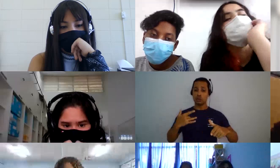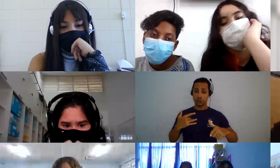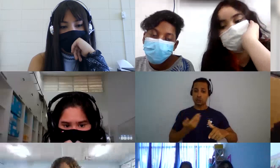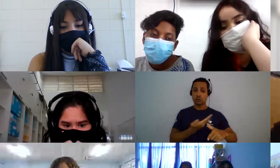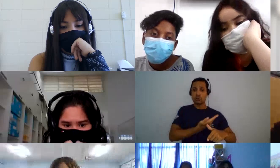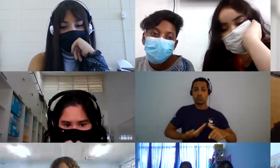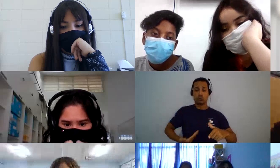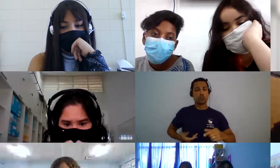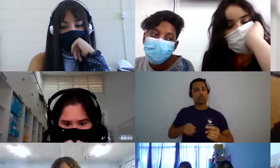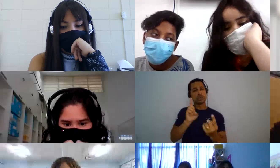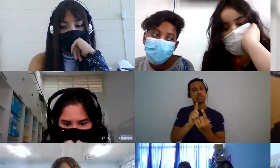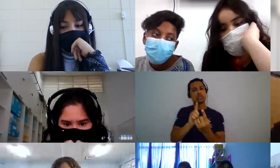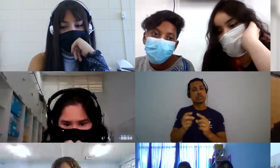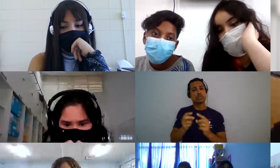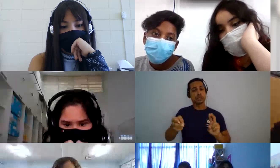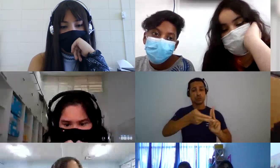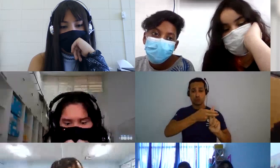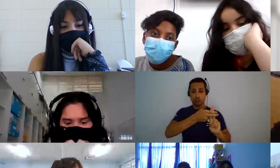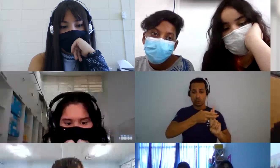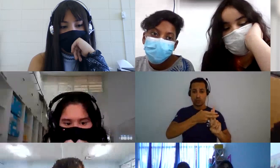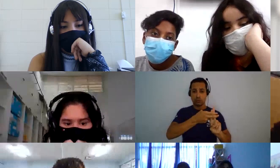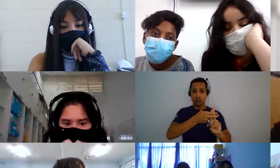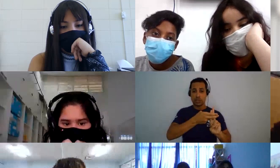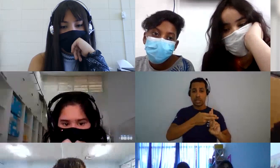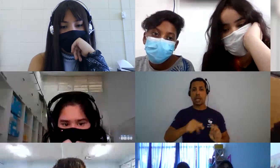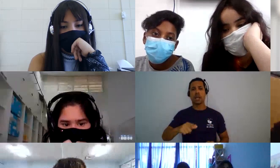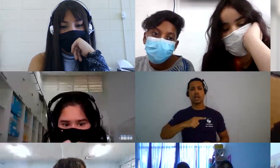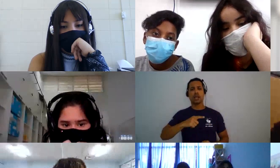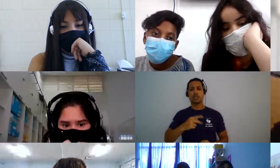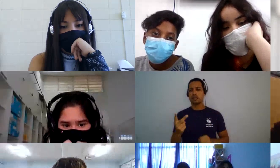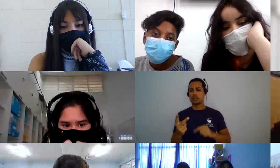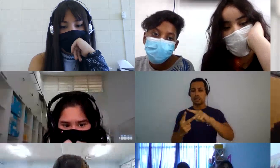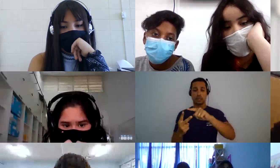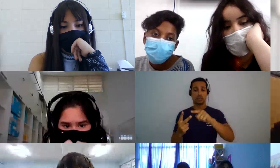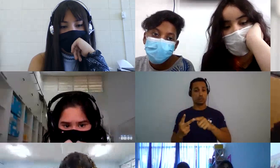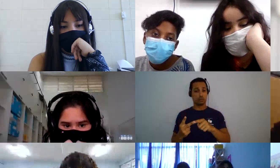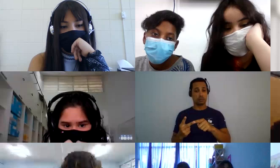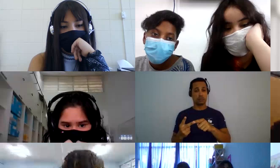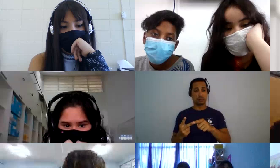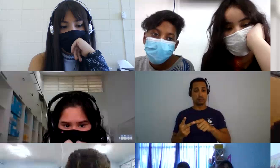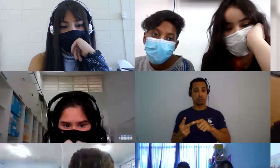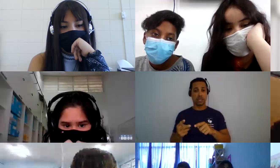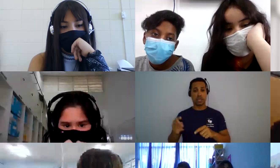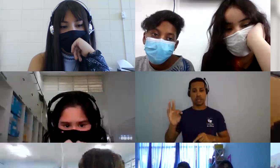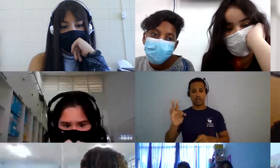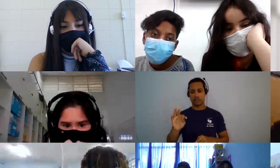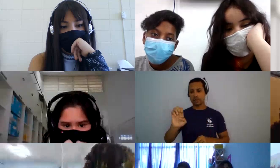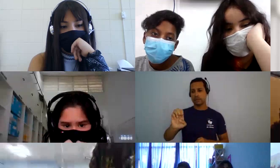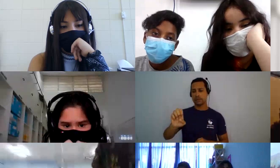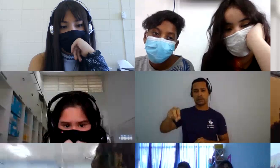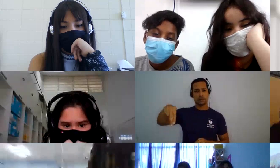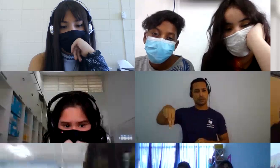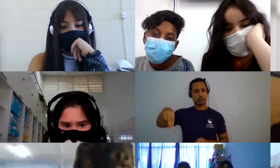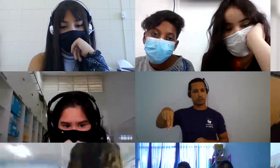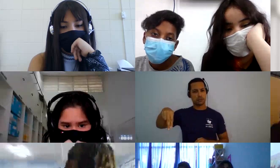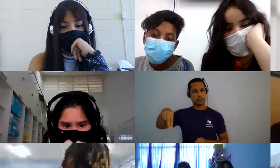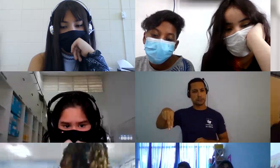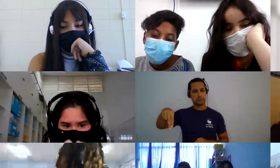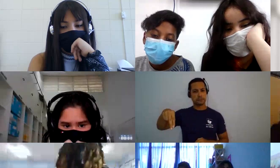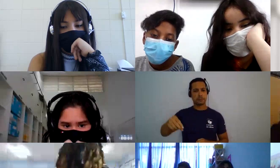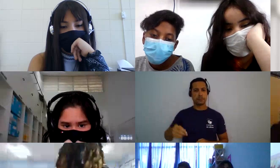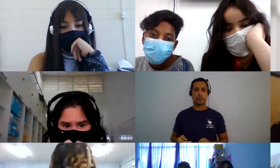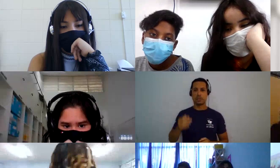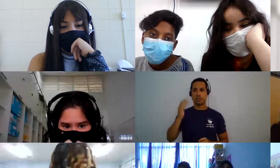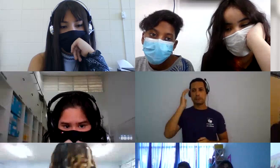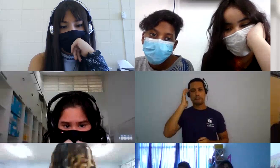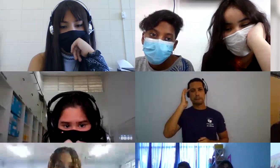um posto do SUS, tem 2 tamanhos. Tem o tamanho teen, que eu nem acho que eu devia chamar teen, porque parece que é só adolescente